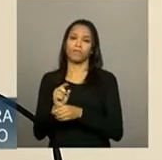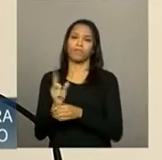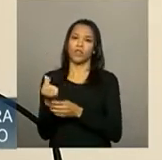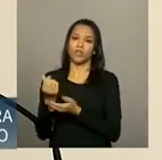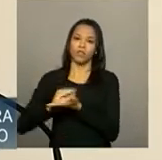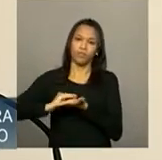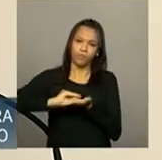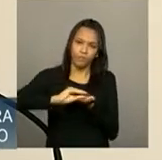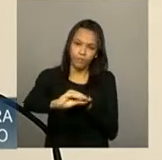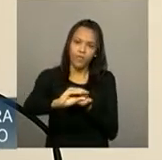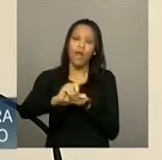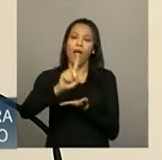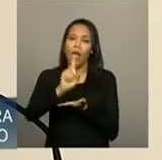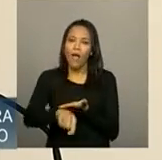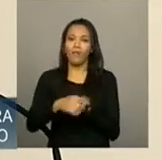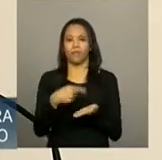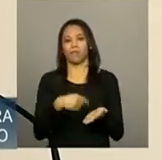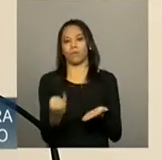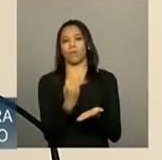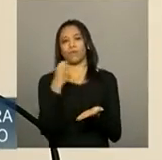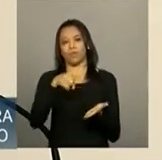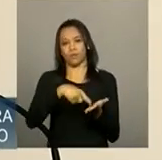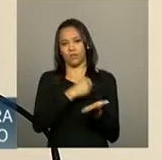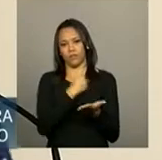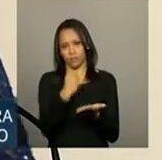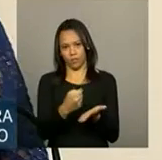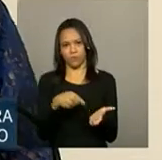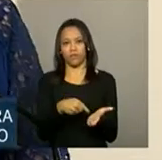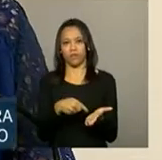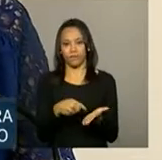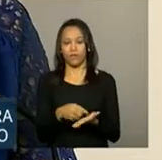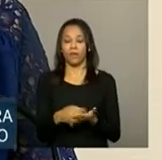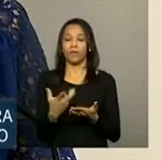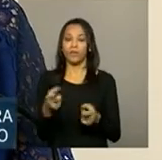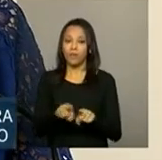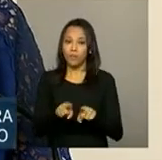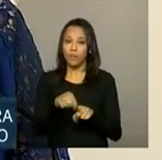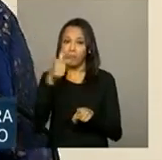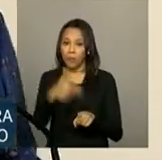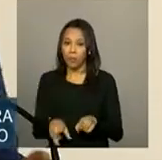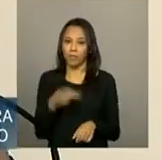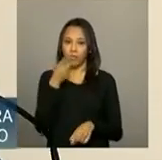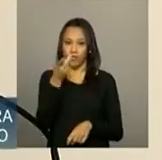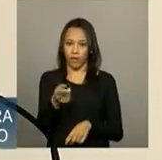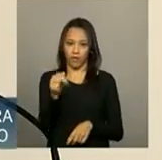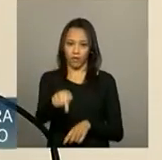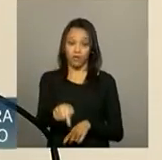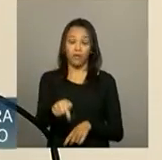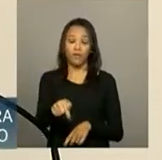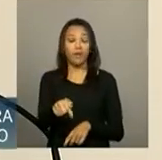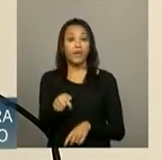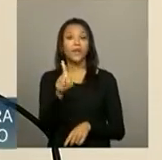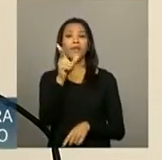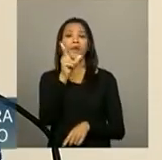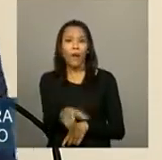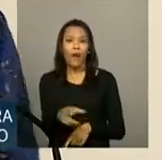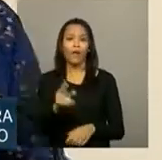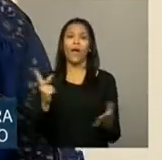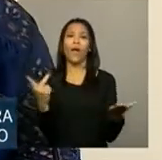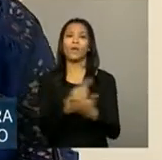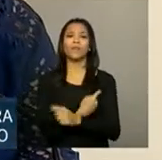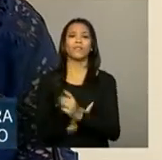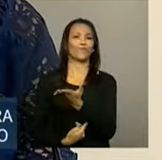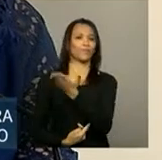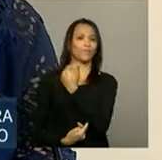a importância desse contrato e eu queria agregar e tal como nós fizemos no nordeste